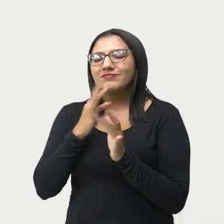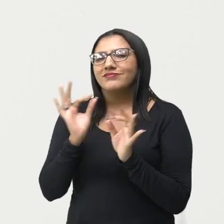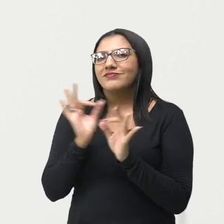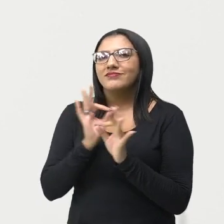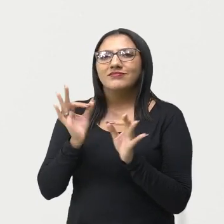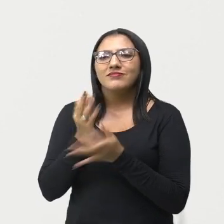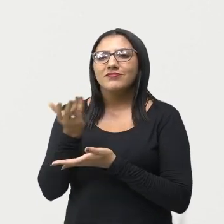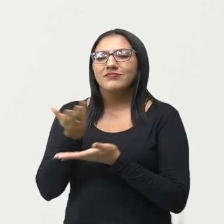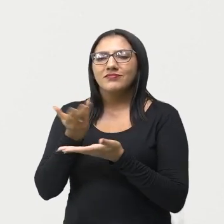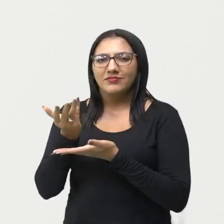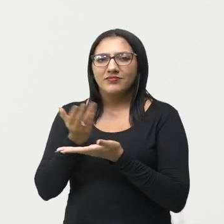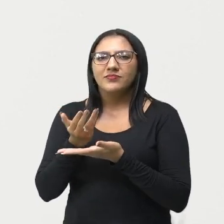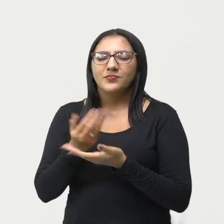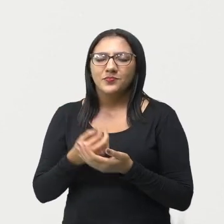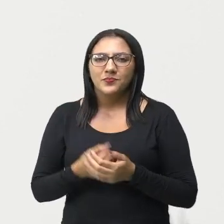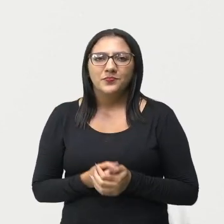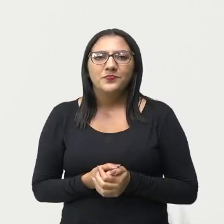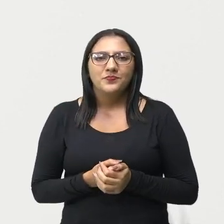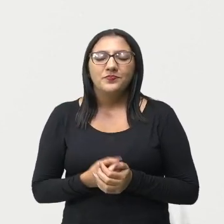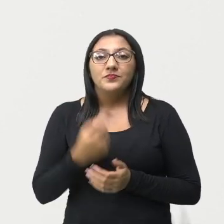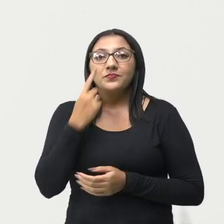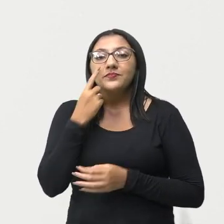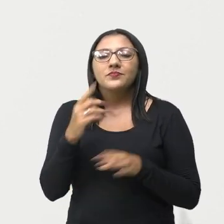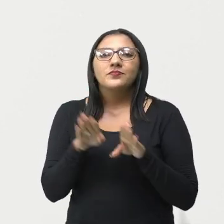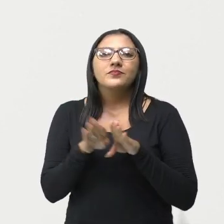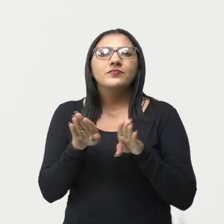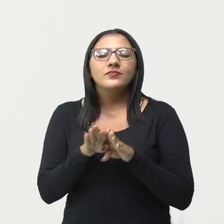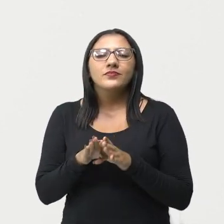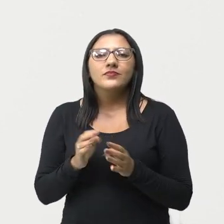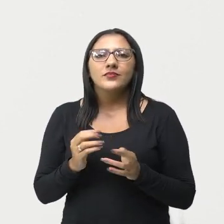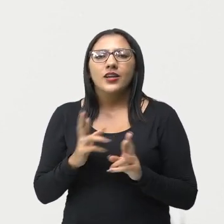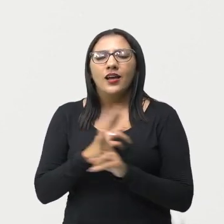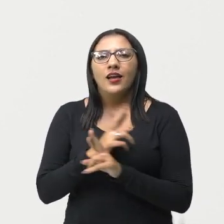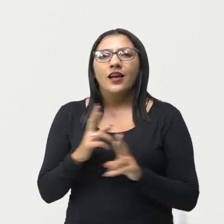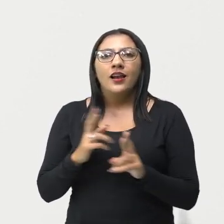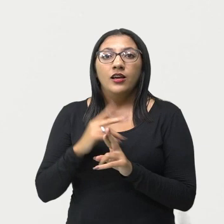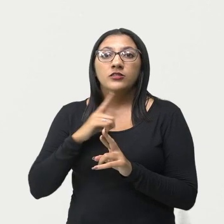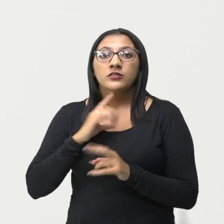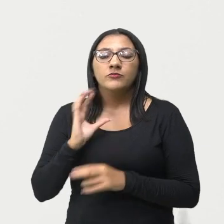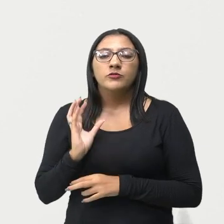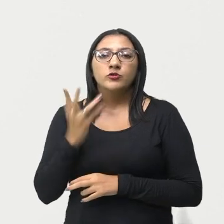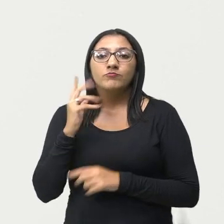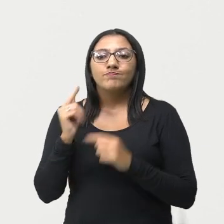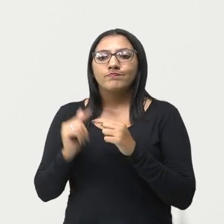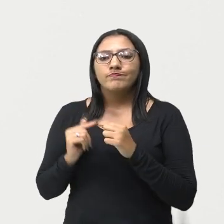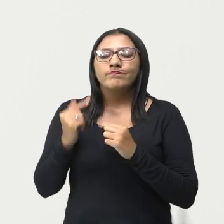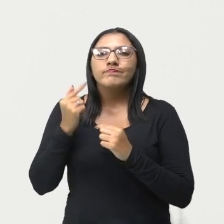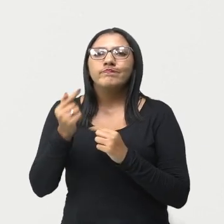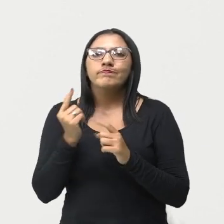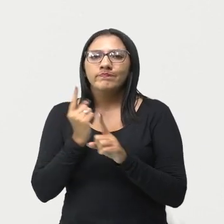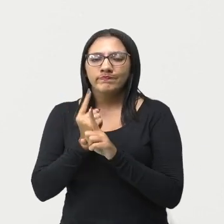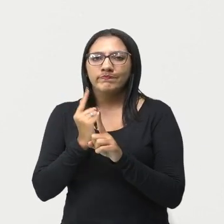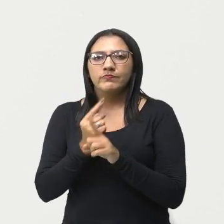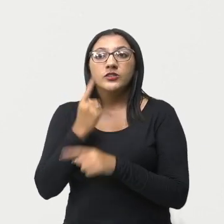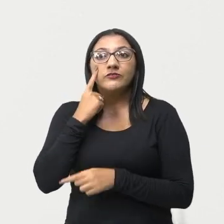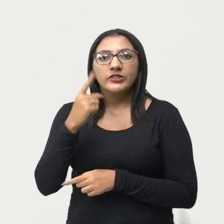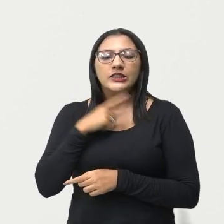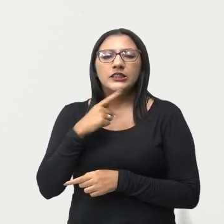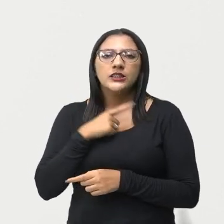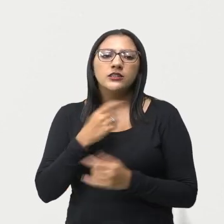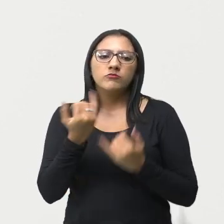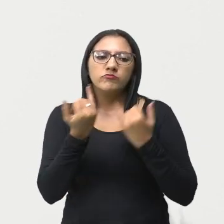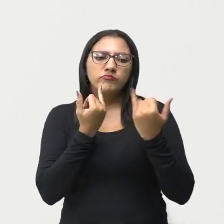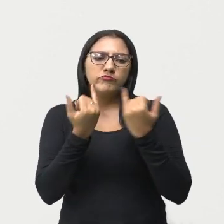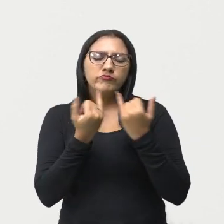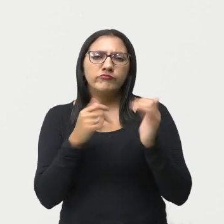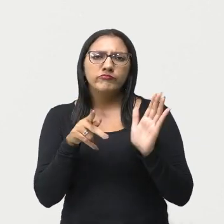não convivendo com o pai nesse período. E observe que isso daqui já é algo que ocorre depois, né, desse reencontro. Então, são informações que